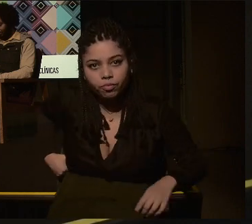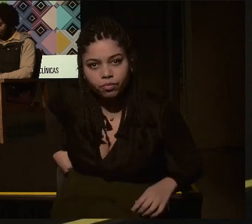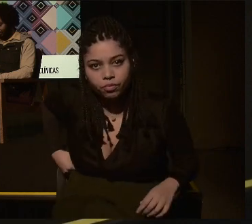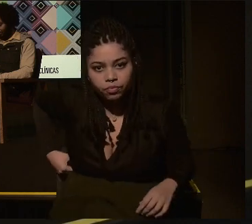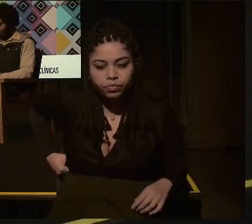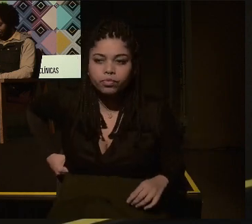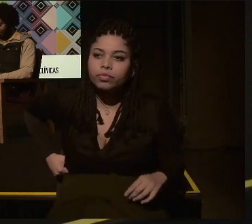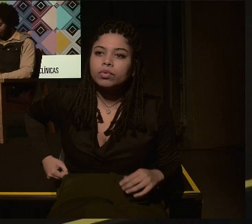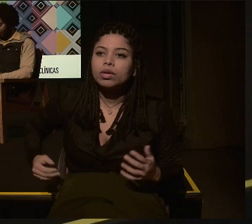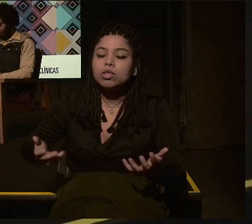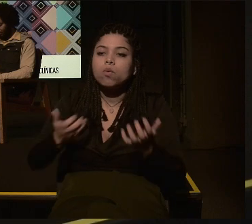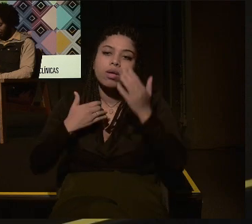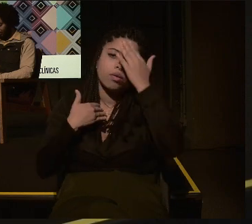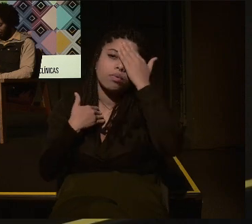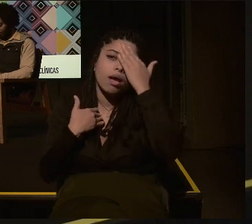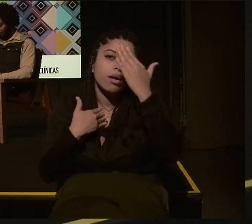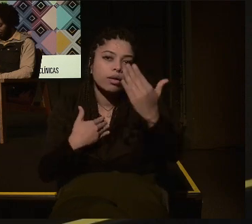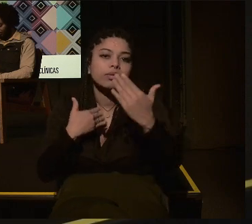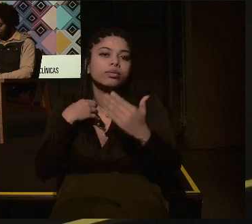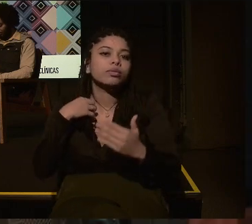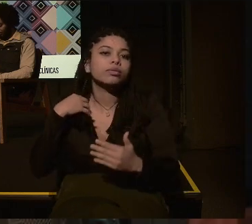queria te agradecer, porque